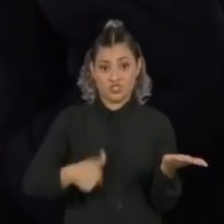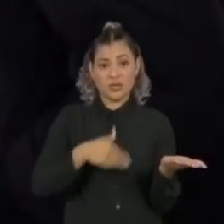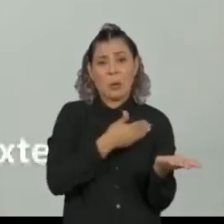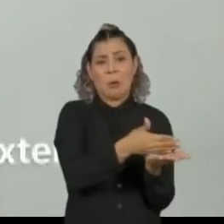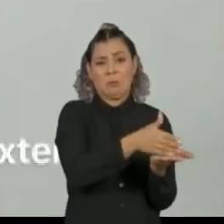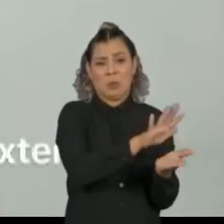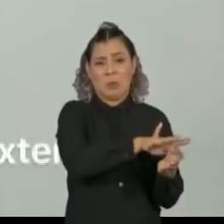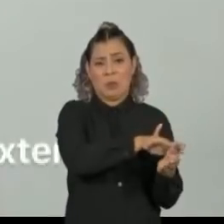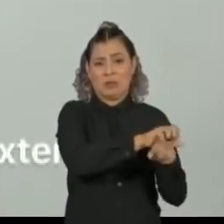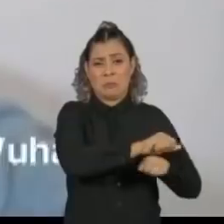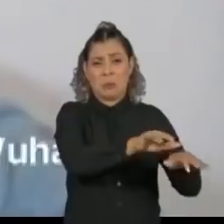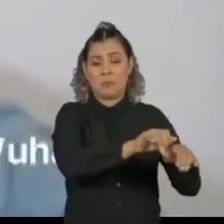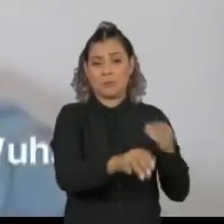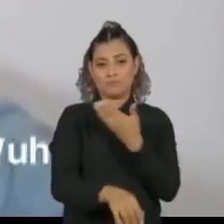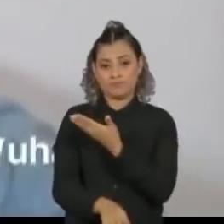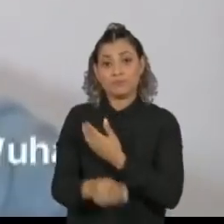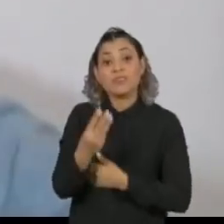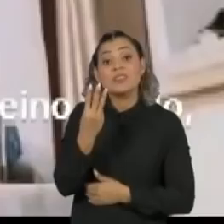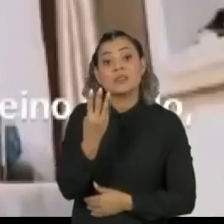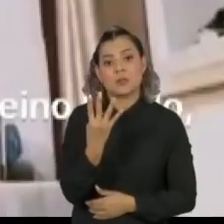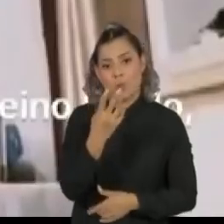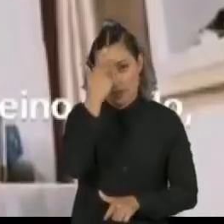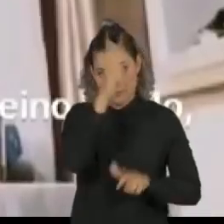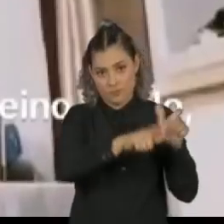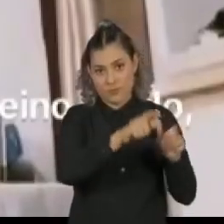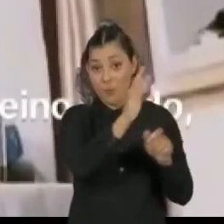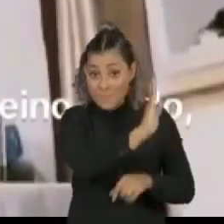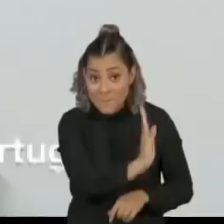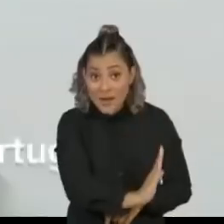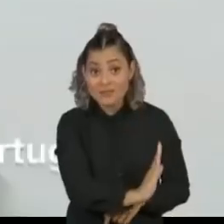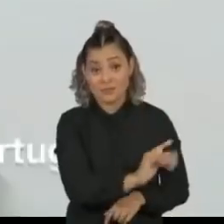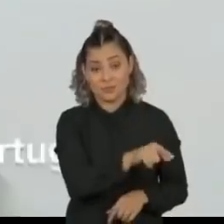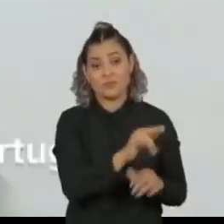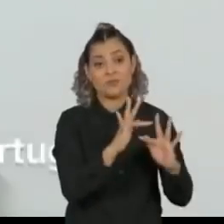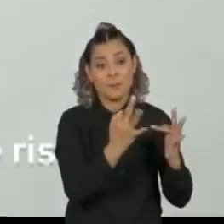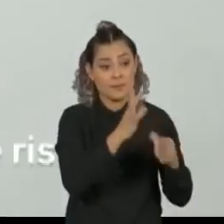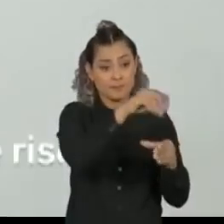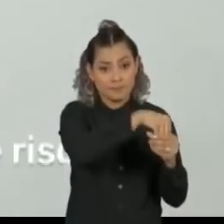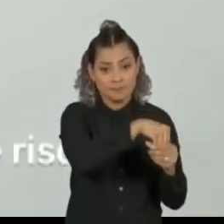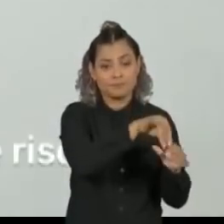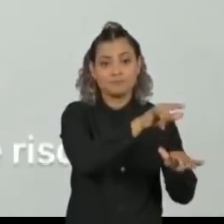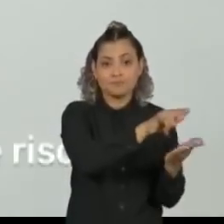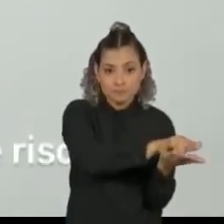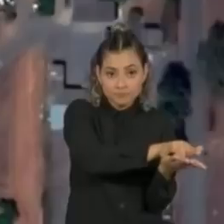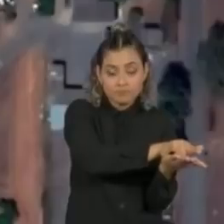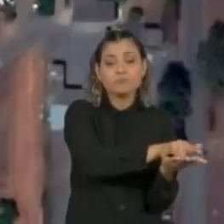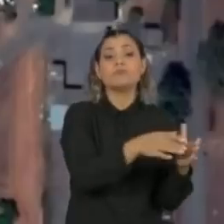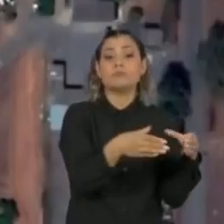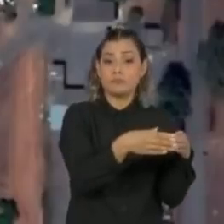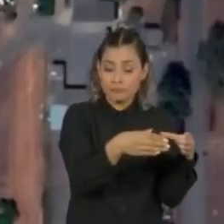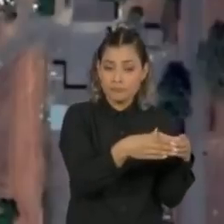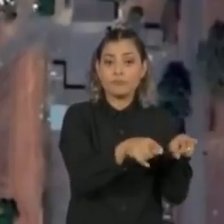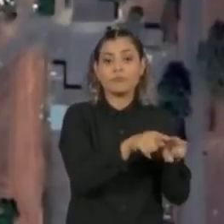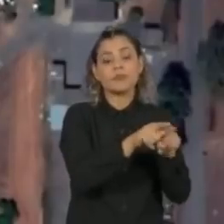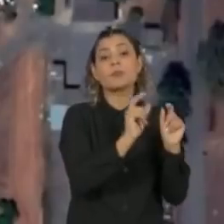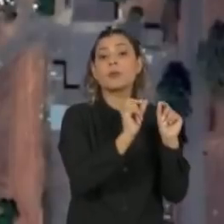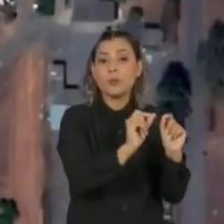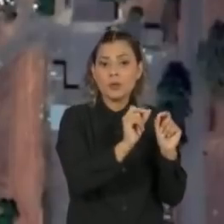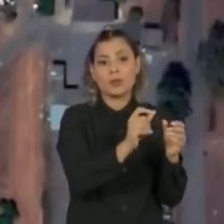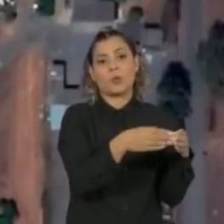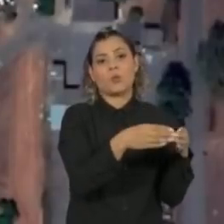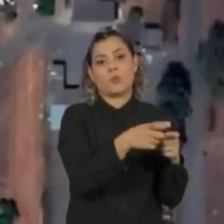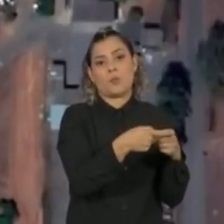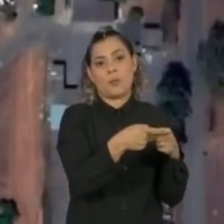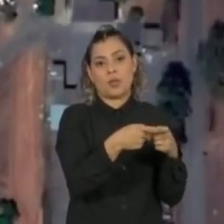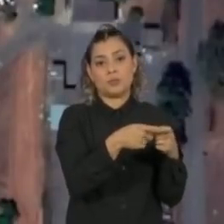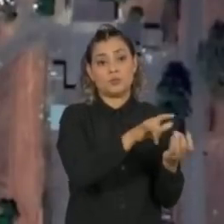coronavírus. Entre os passageiros, há 34 brasileiros e parentes, a tripulação e a equipe médica. Durante a quarentena de 18